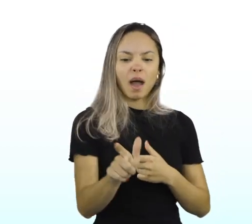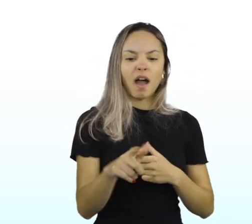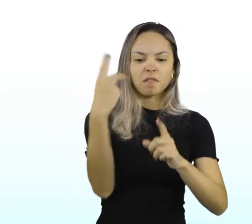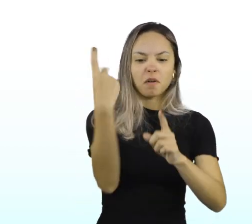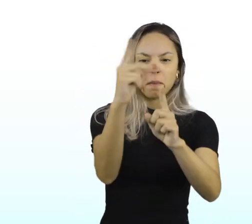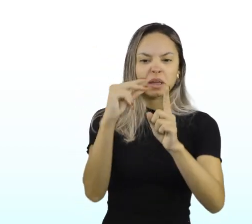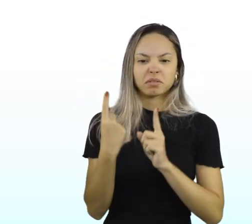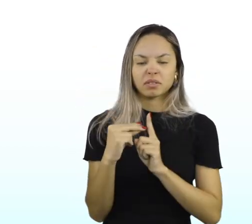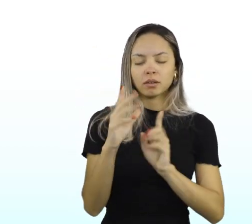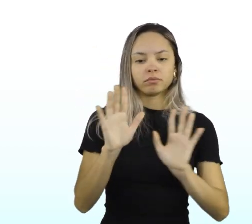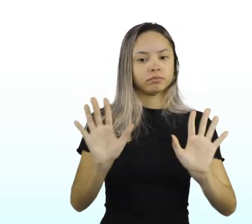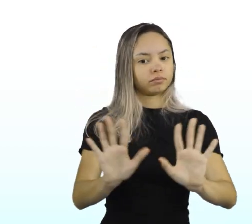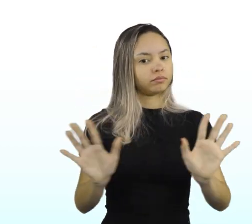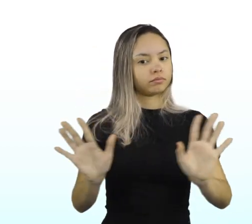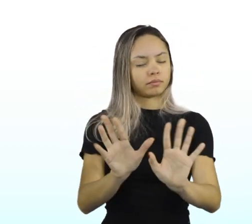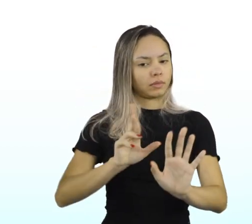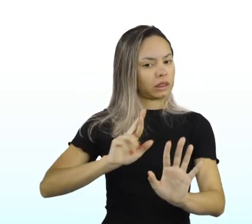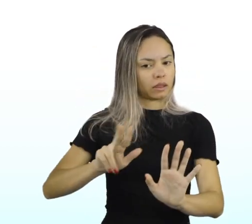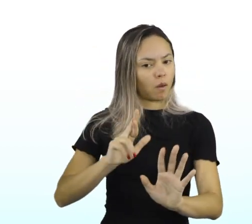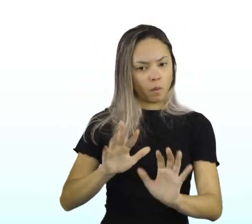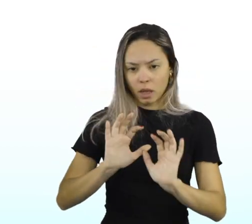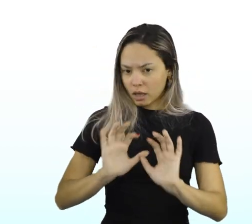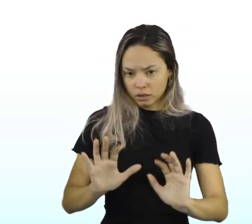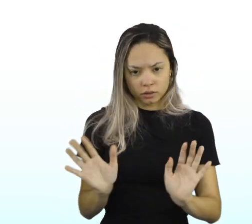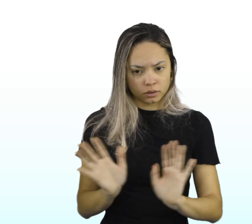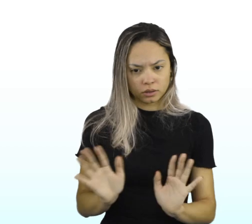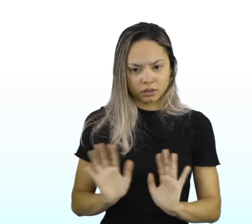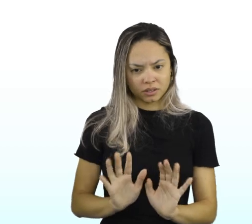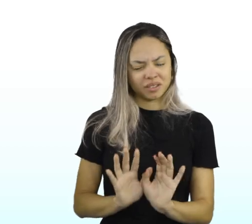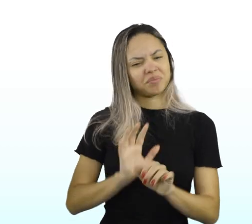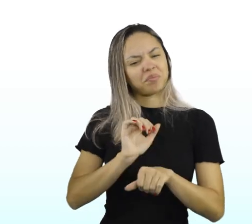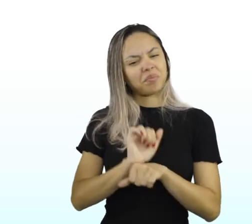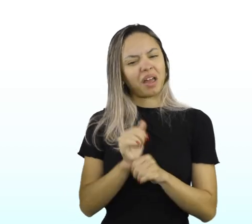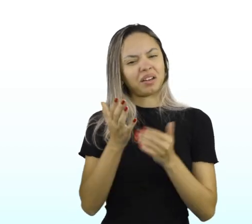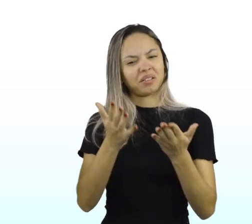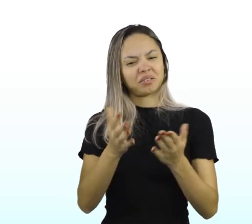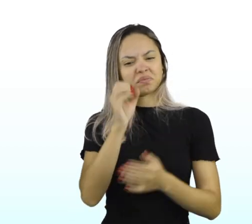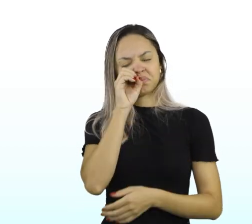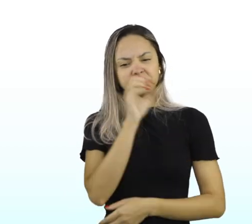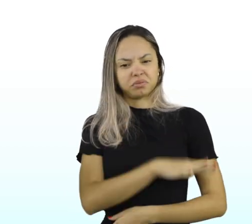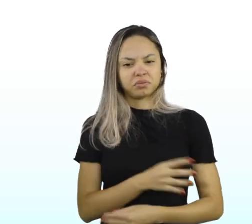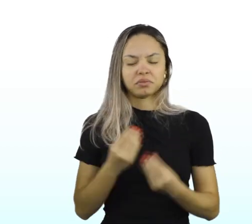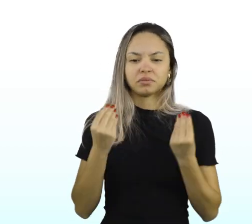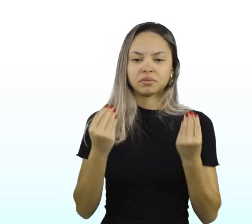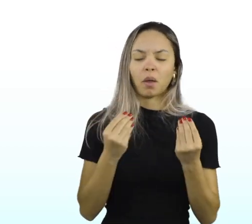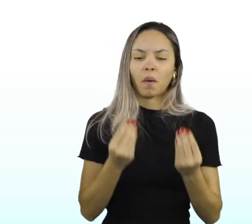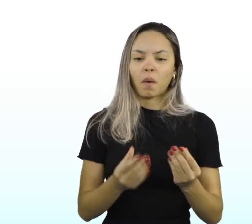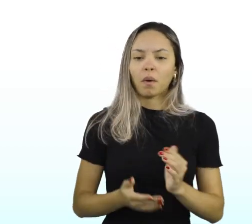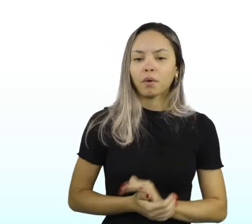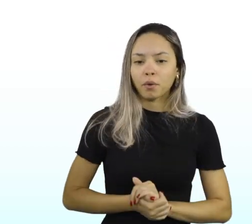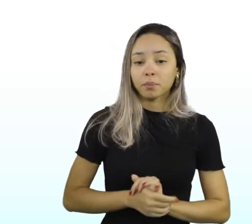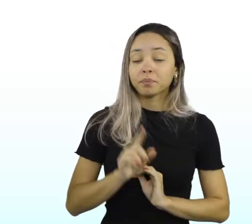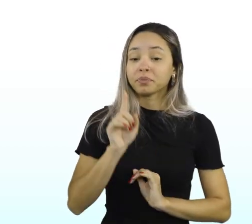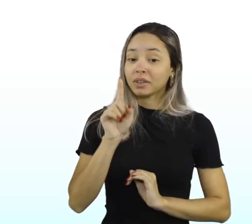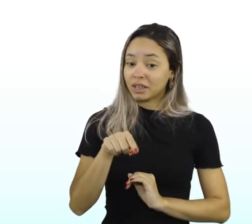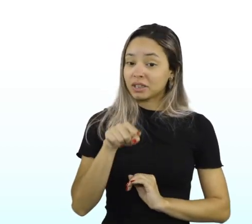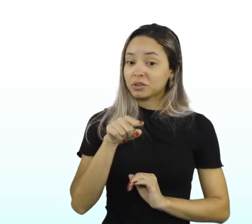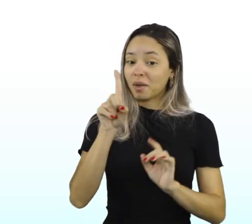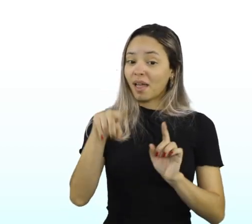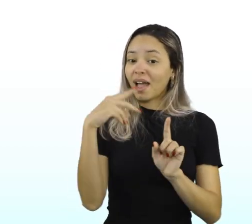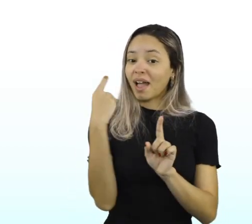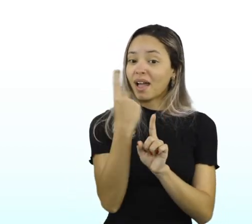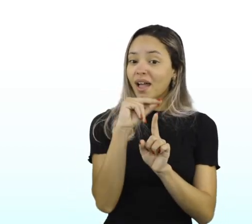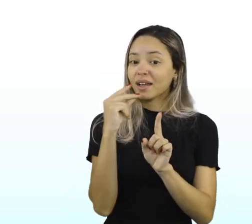reação. Calma, meu pequeno gafanhoto, deixe de ser mequetrefe, isso não é uma reação, isso é uma